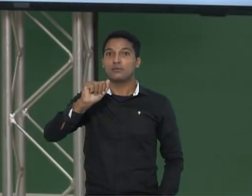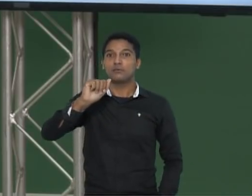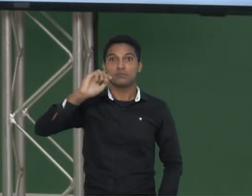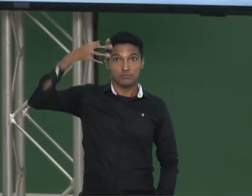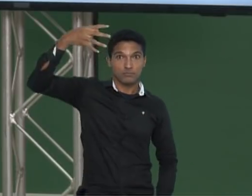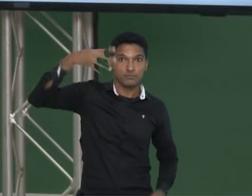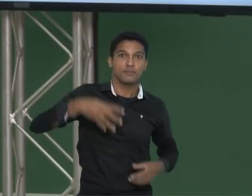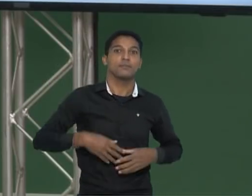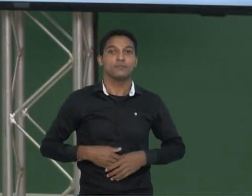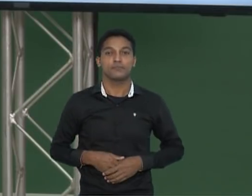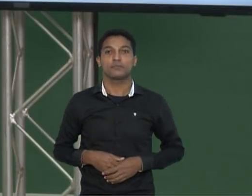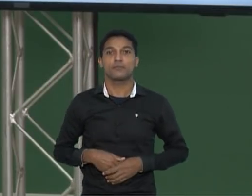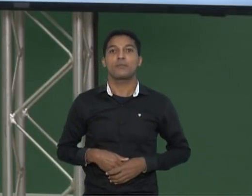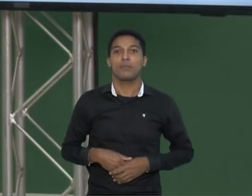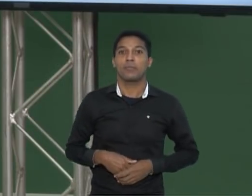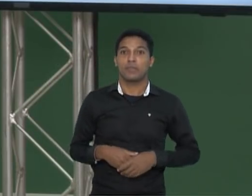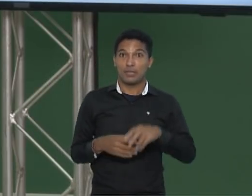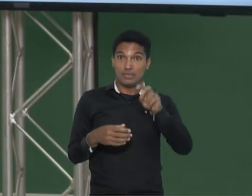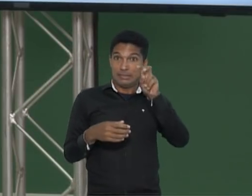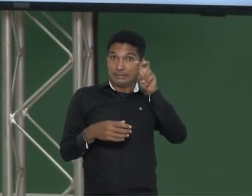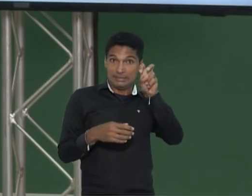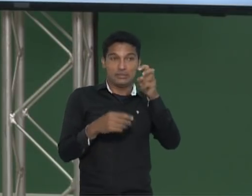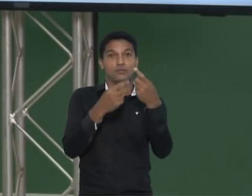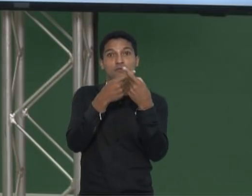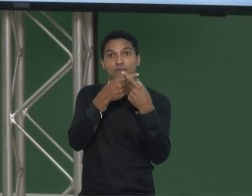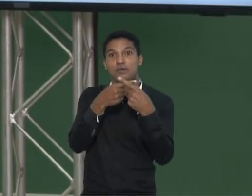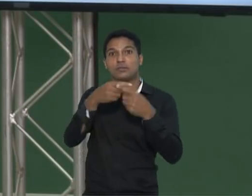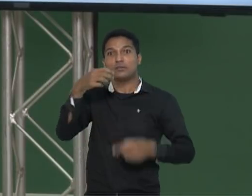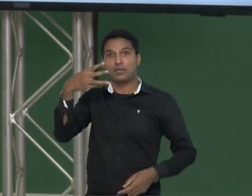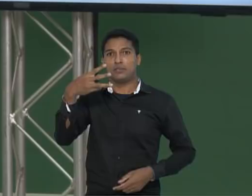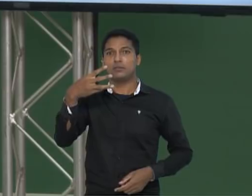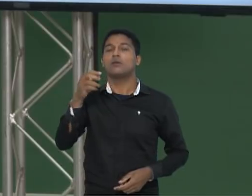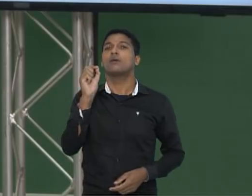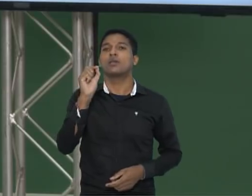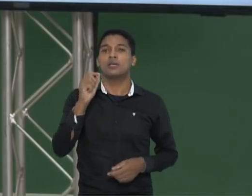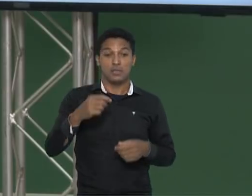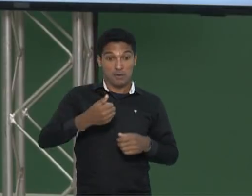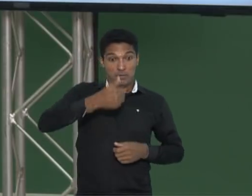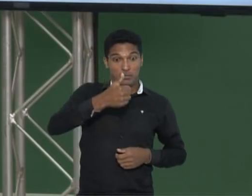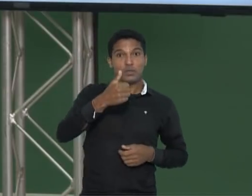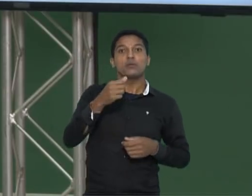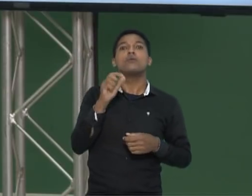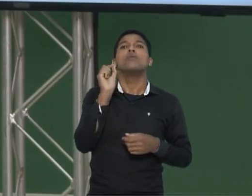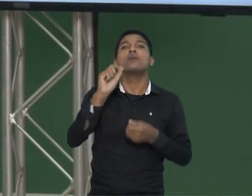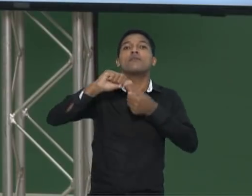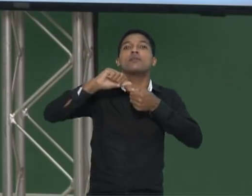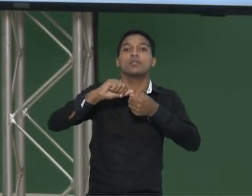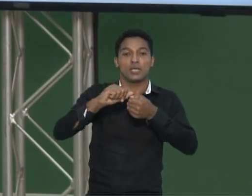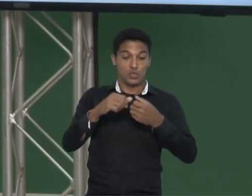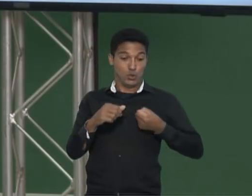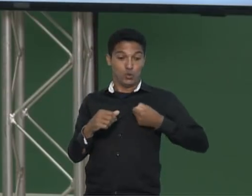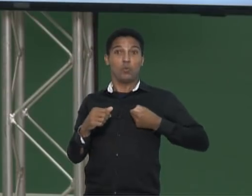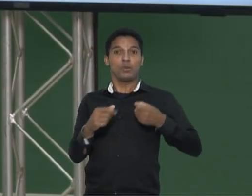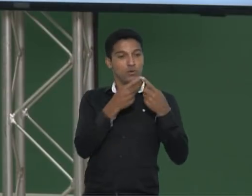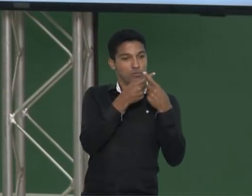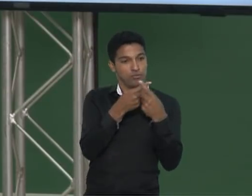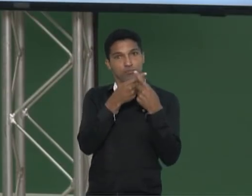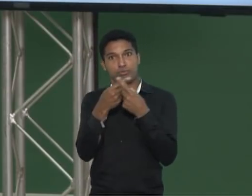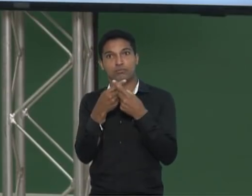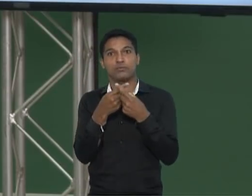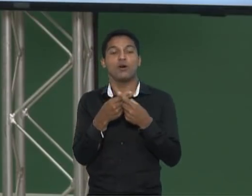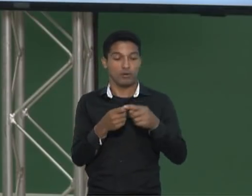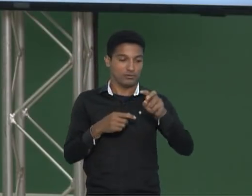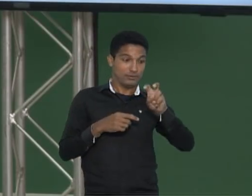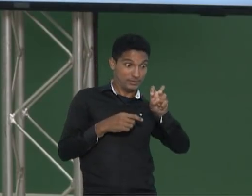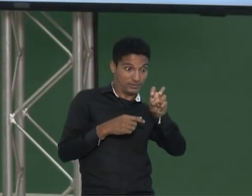aqui. 5 vezes 3. Primeiro vocês multiplicam os números, tá bom? Sempre os números. As bases aqui, ó. 5 vezes 3